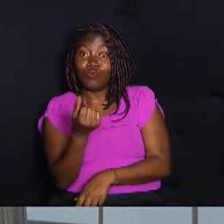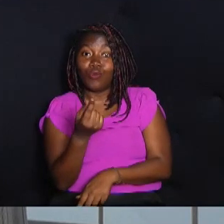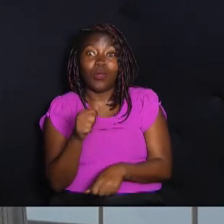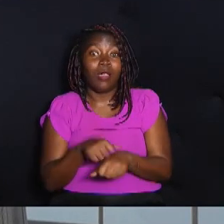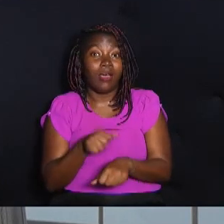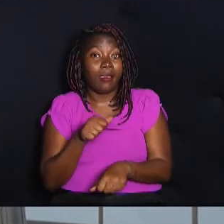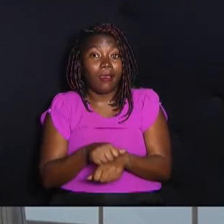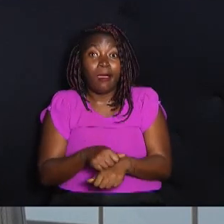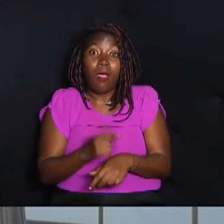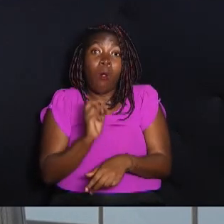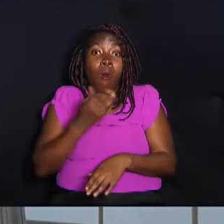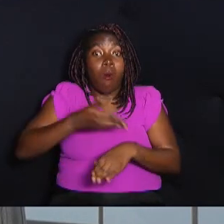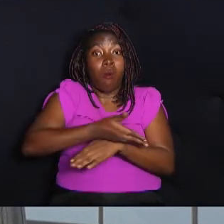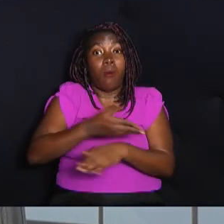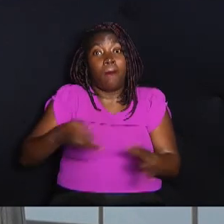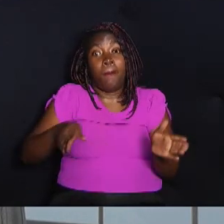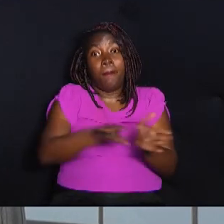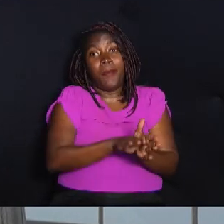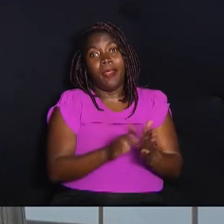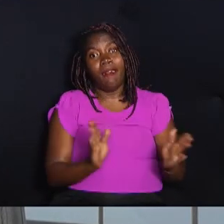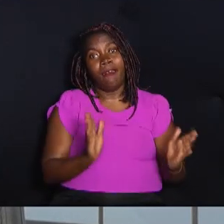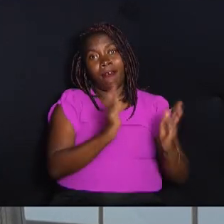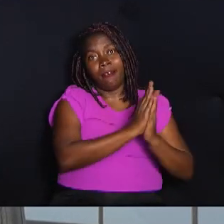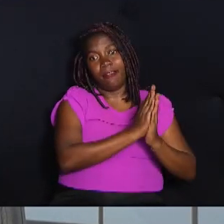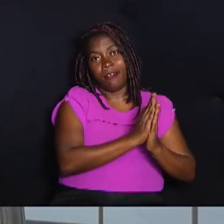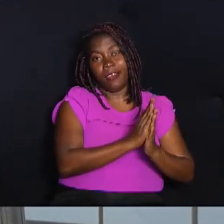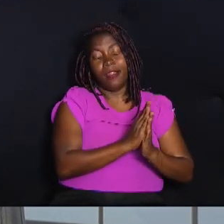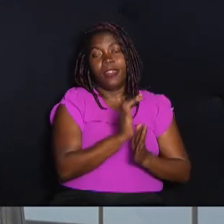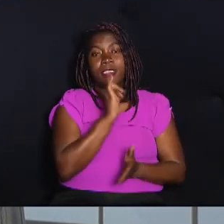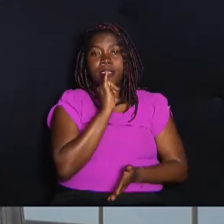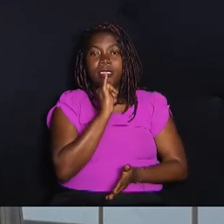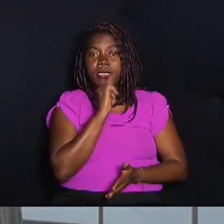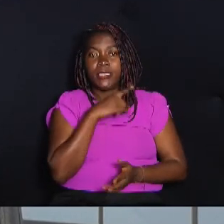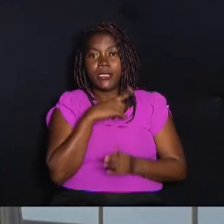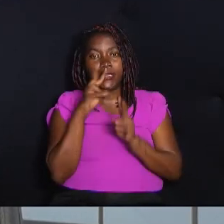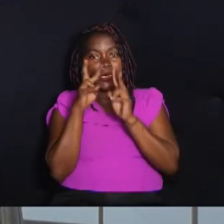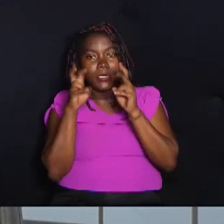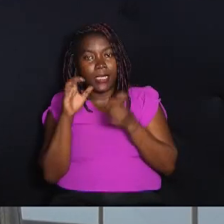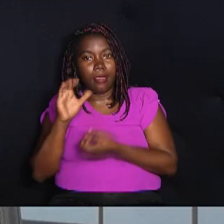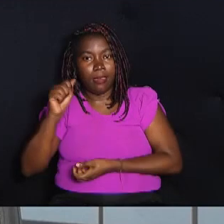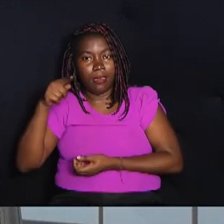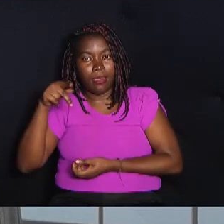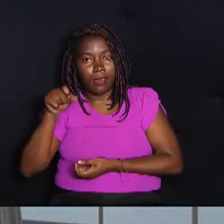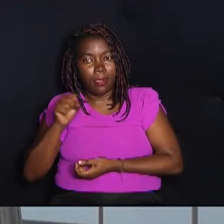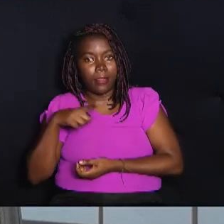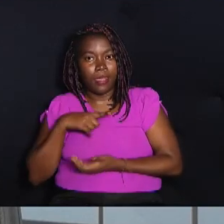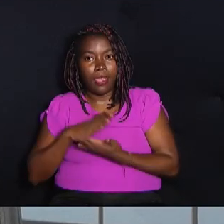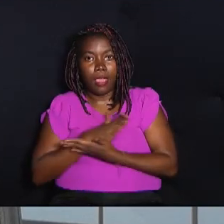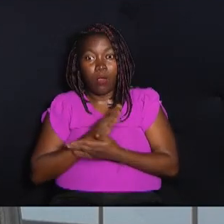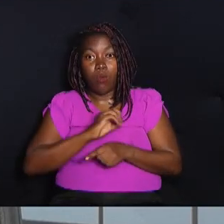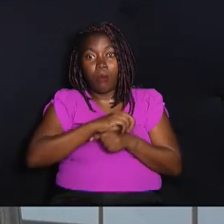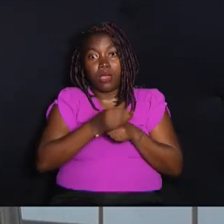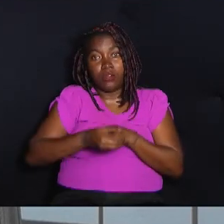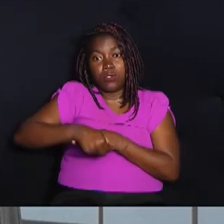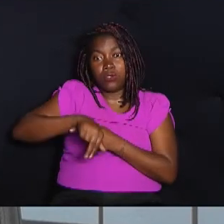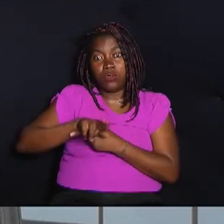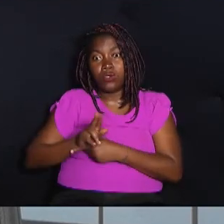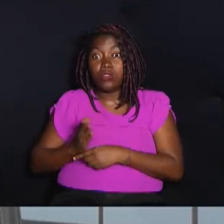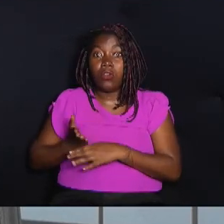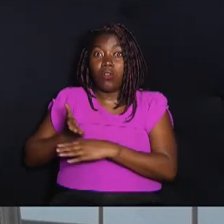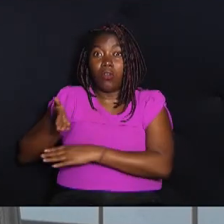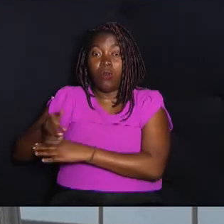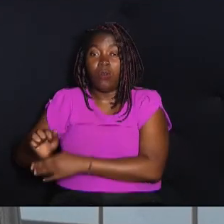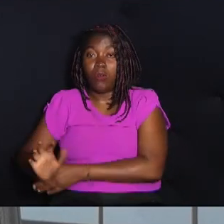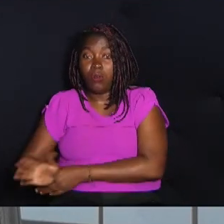de chegar ao profissional. Então, por exemplo, tem a questão dos CAPs, né? Tem algumas ONGs que vão à periferia